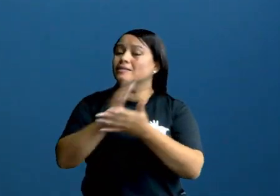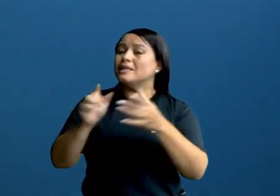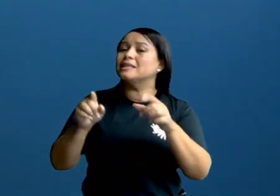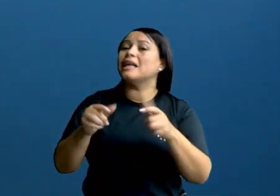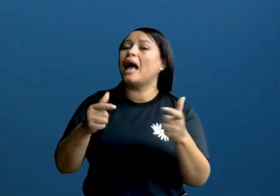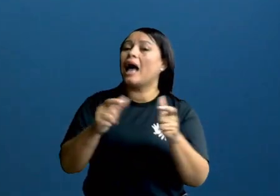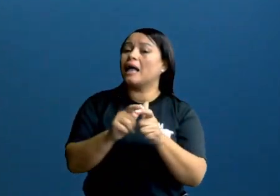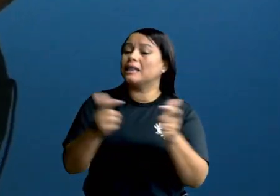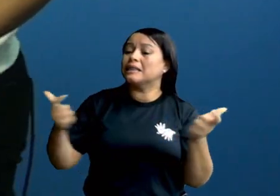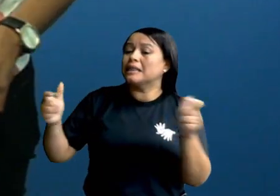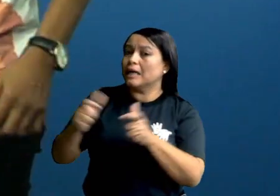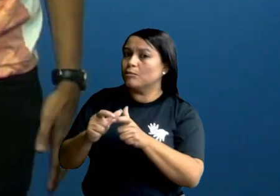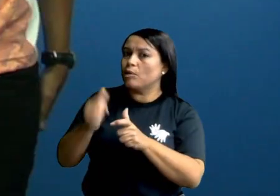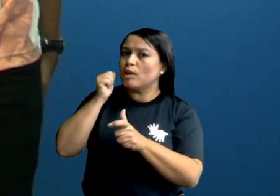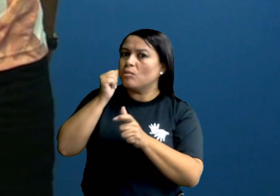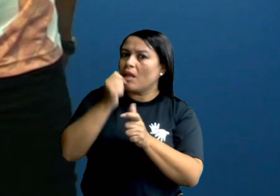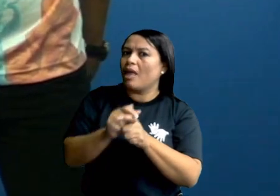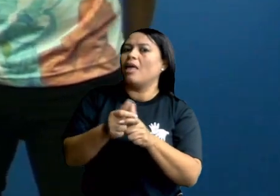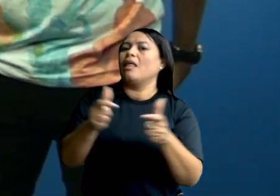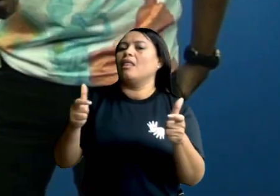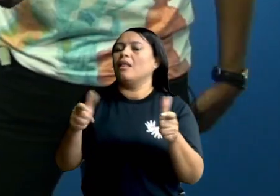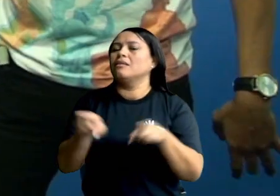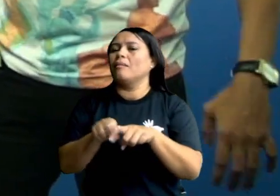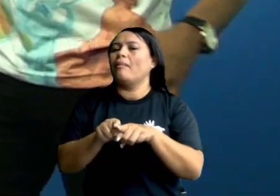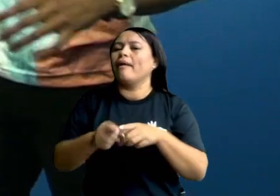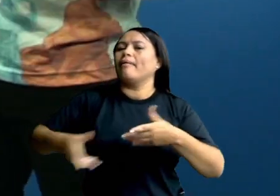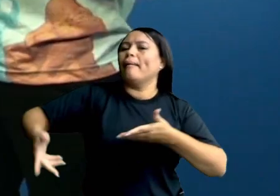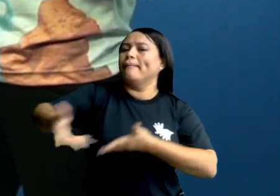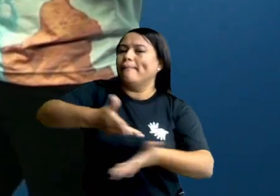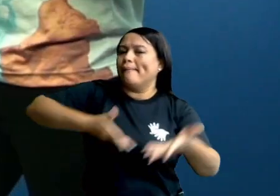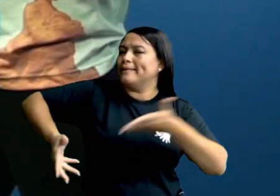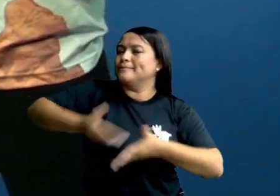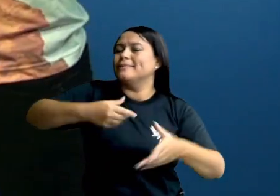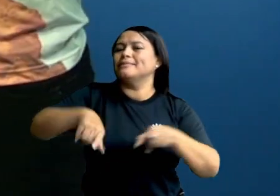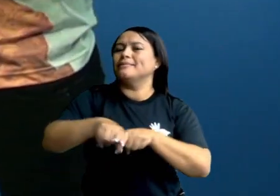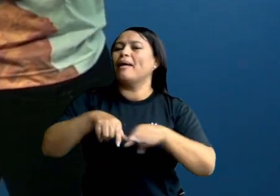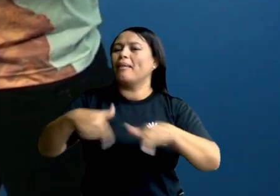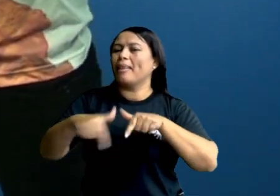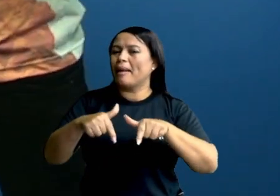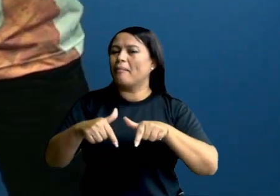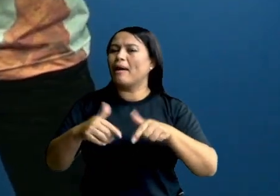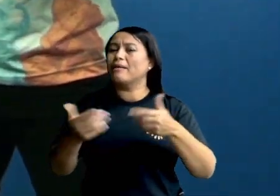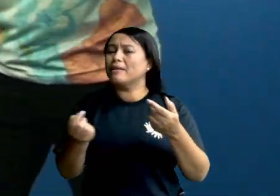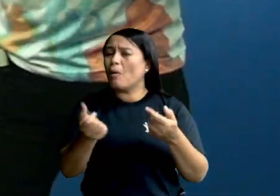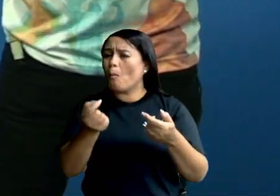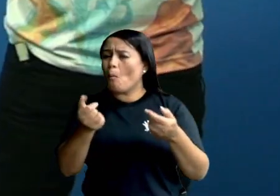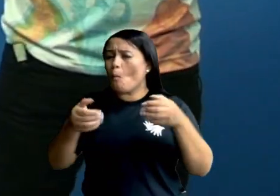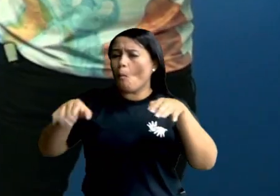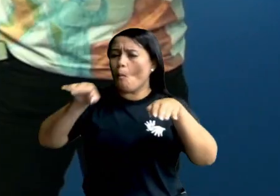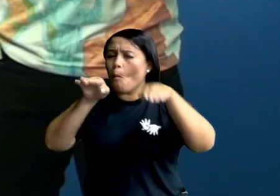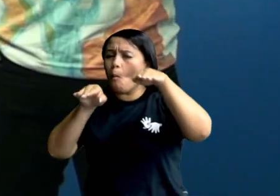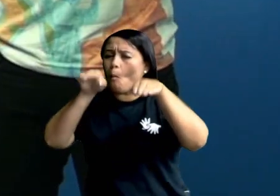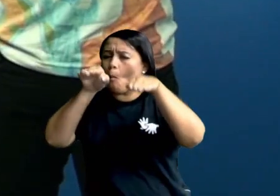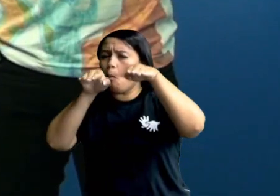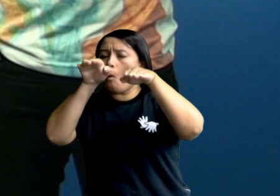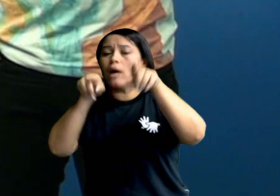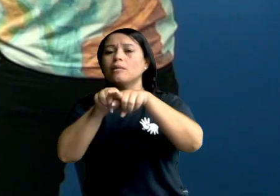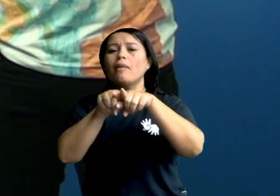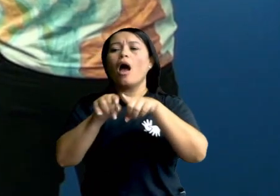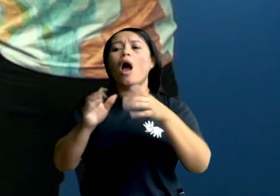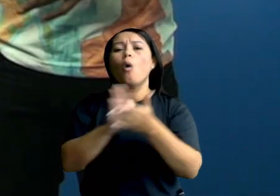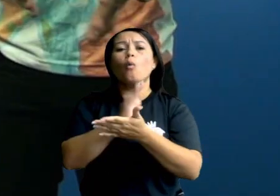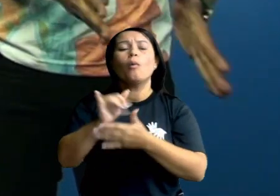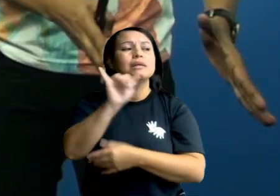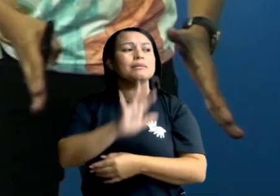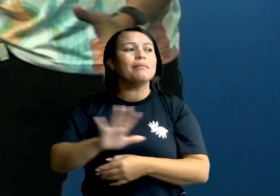mulheres estão participando, né, cada vez mais ativamente no mercado de trabalho. E aqui eu trago algumas imagens de algumas atividades que, assim, de um